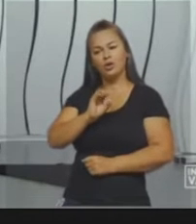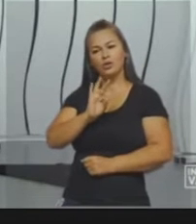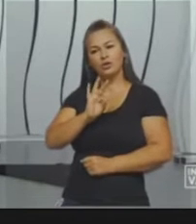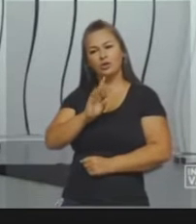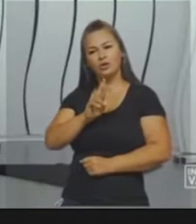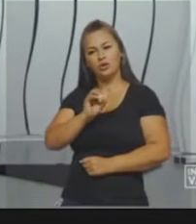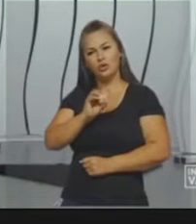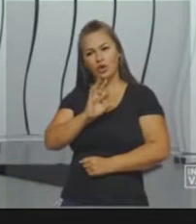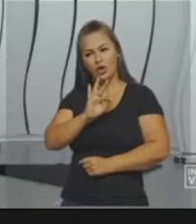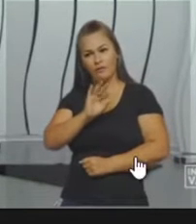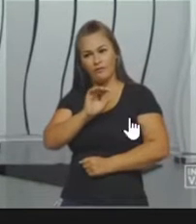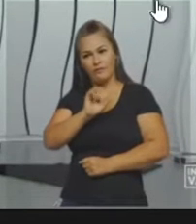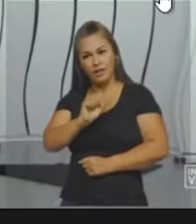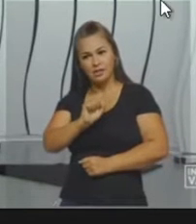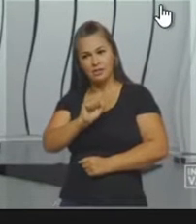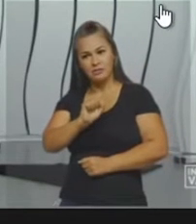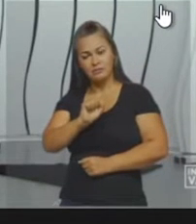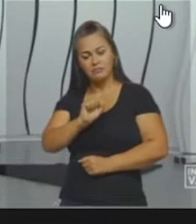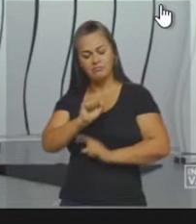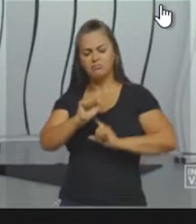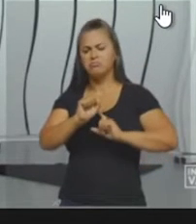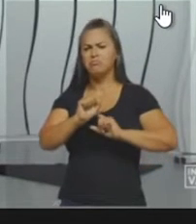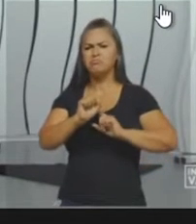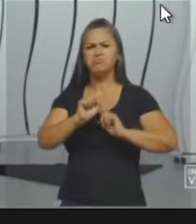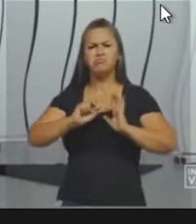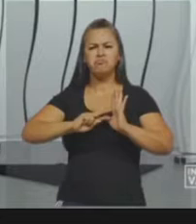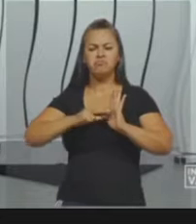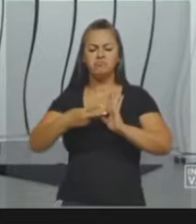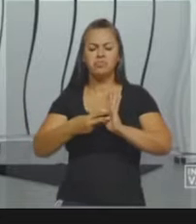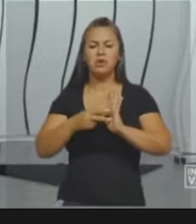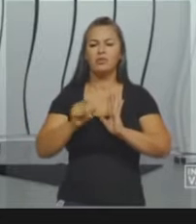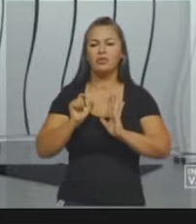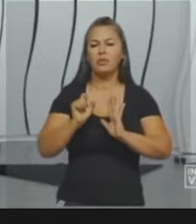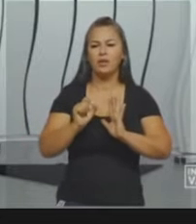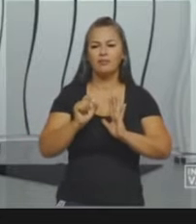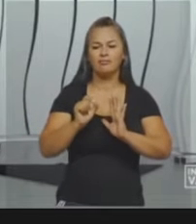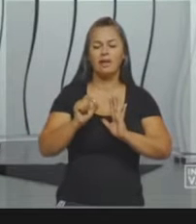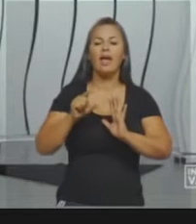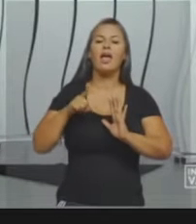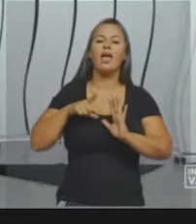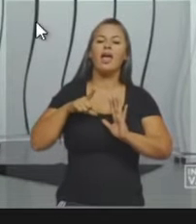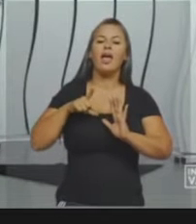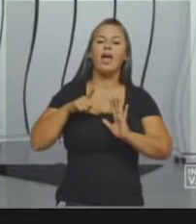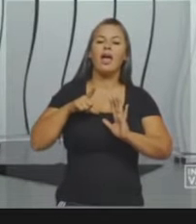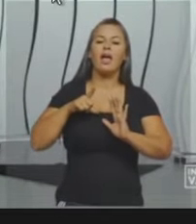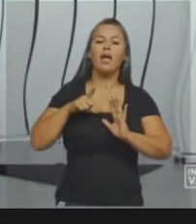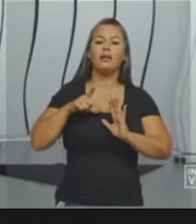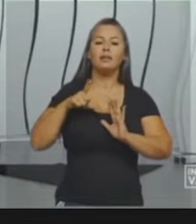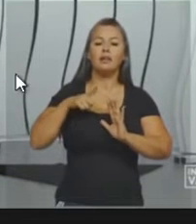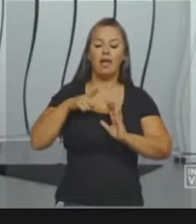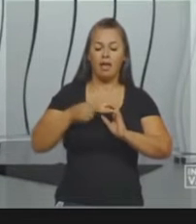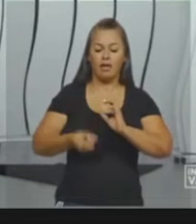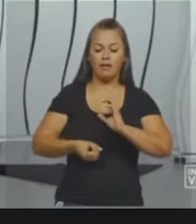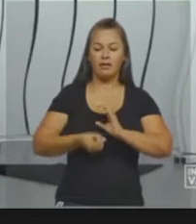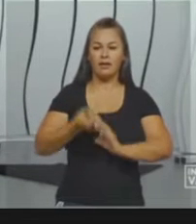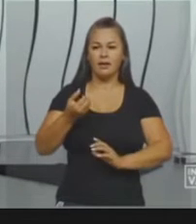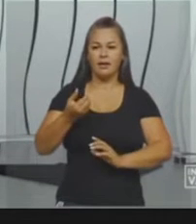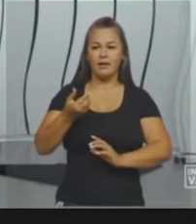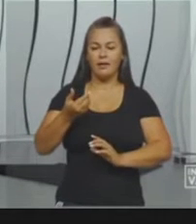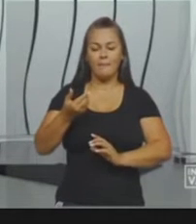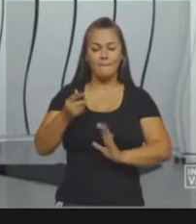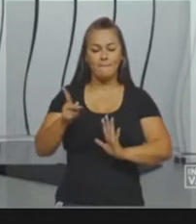O que é isso? Autótrofo é aquele organismo que produz o próprio alimento. Autótrofo, auto